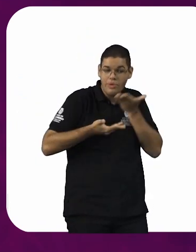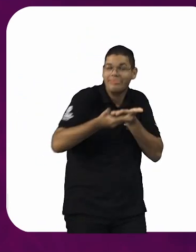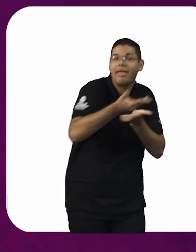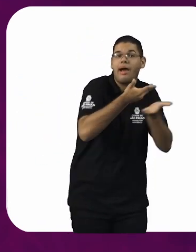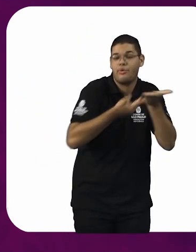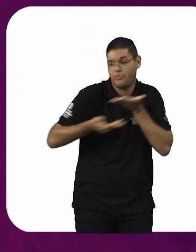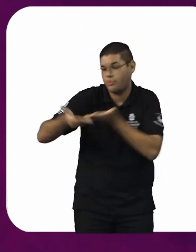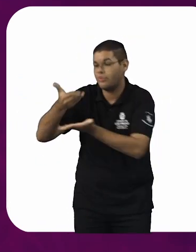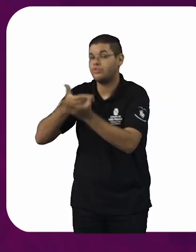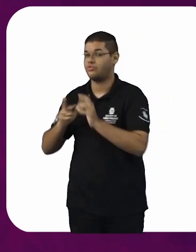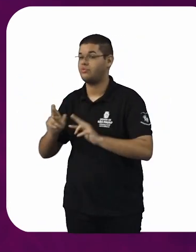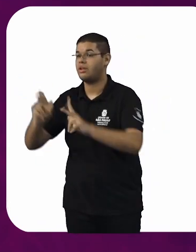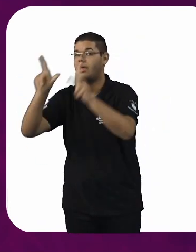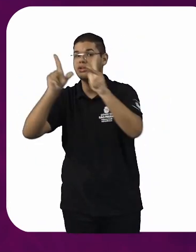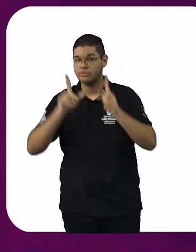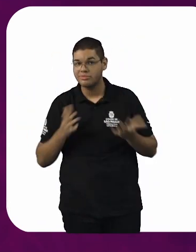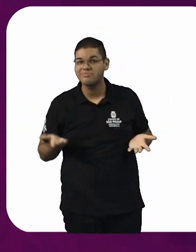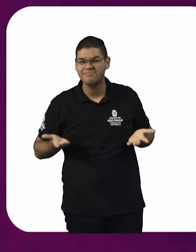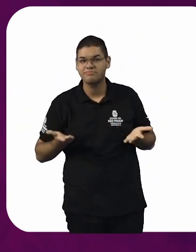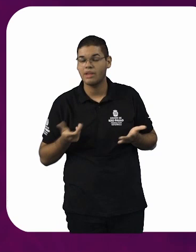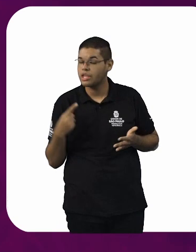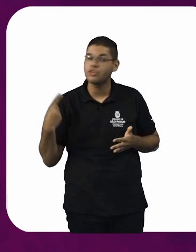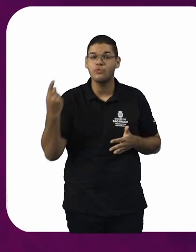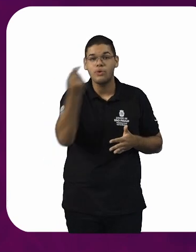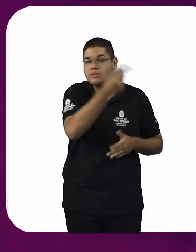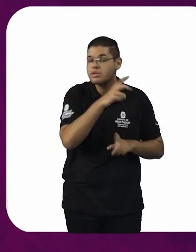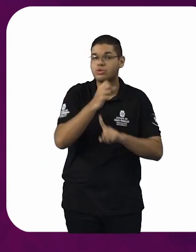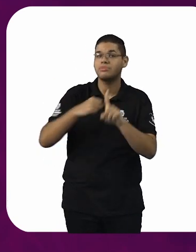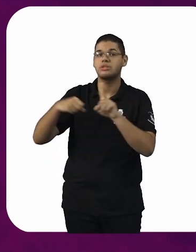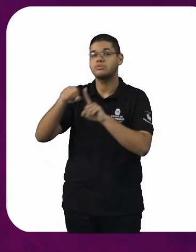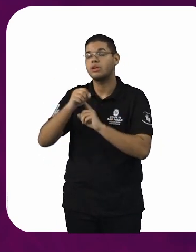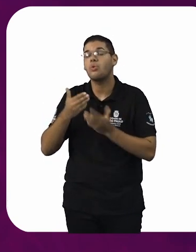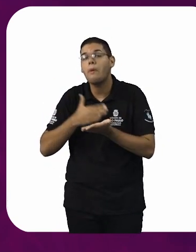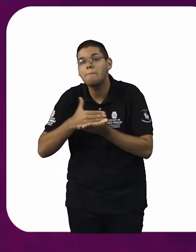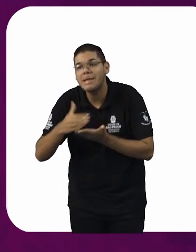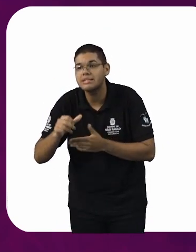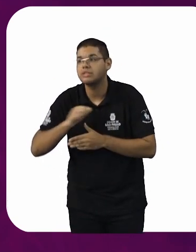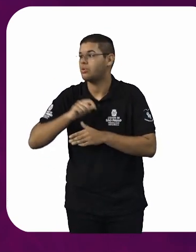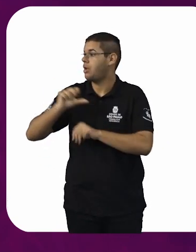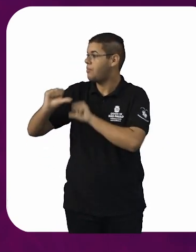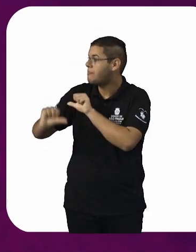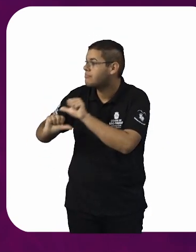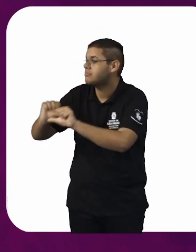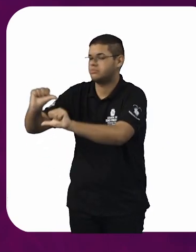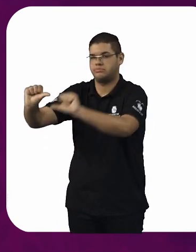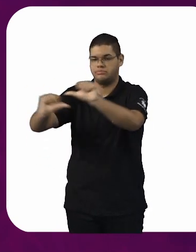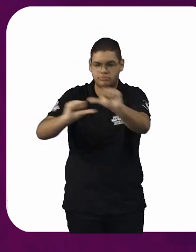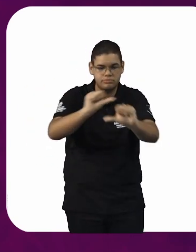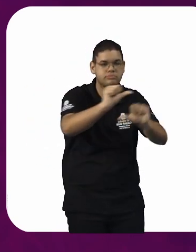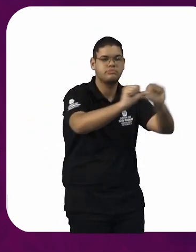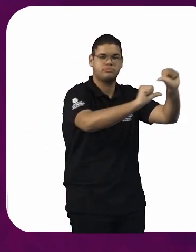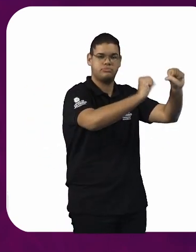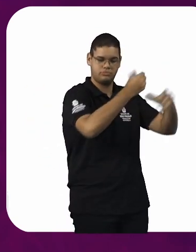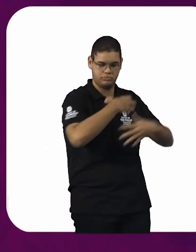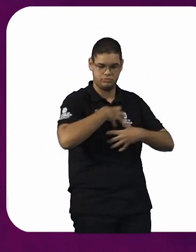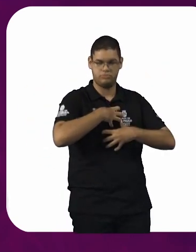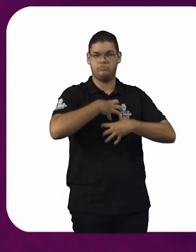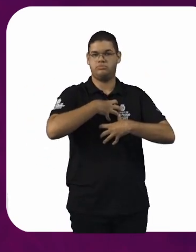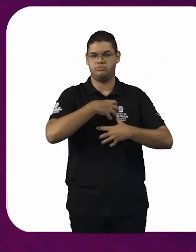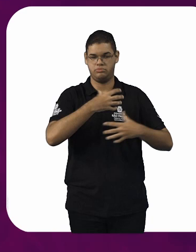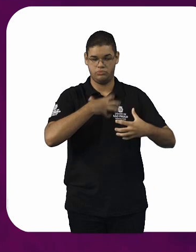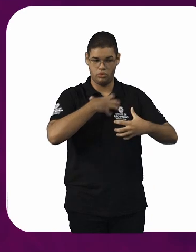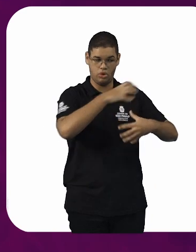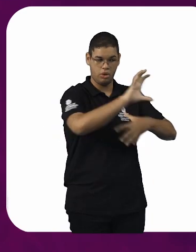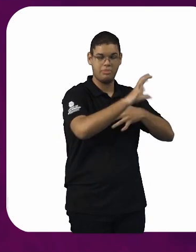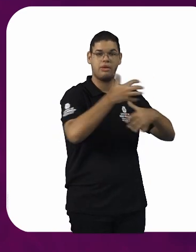entre vocês, né, entre nós, como sociedade, começam a mudar. E aí a semana de